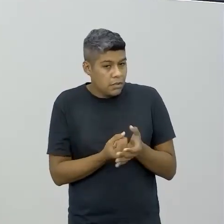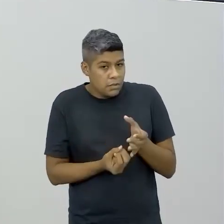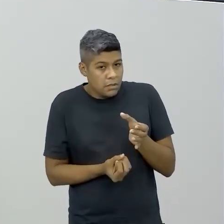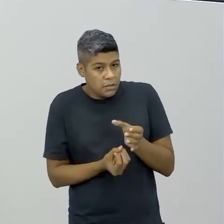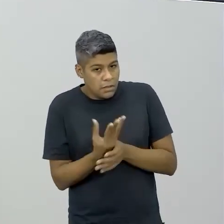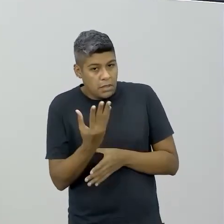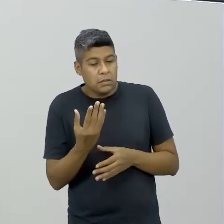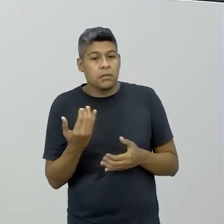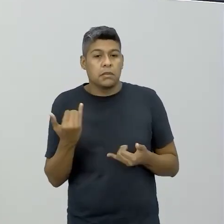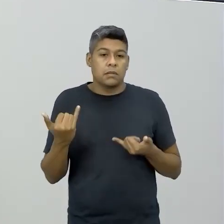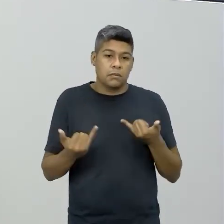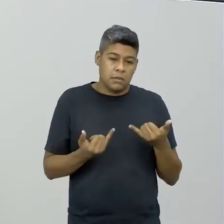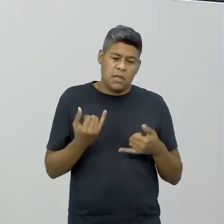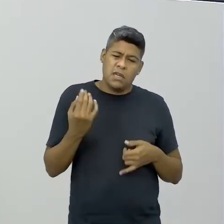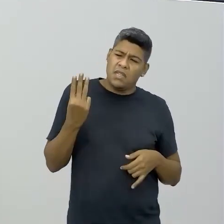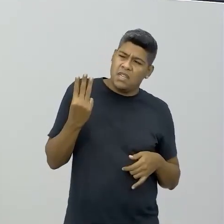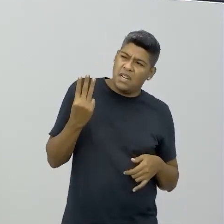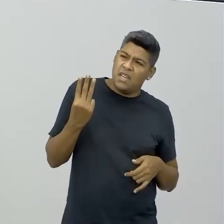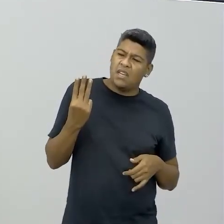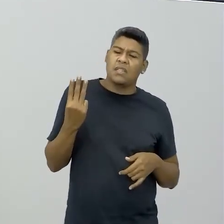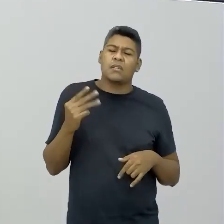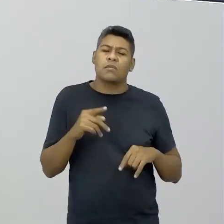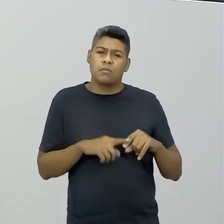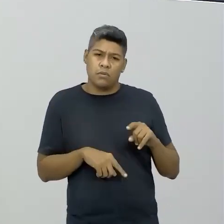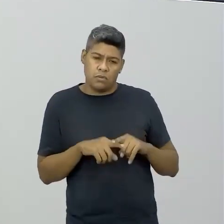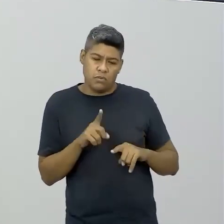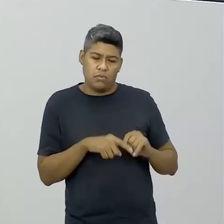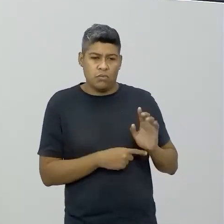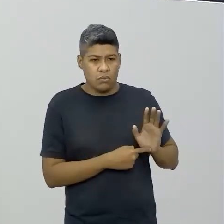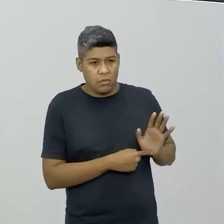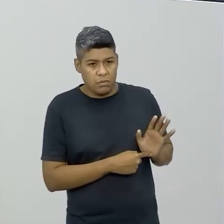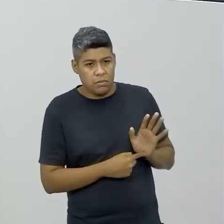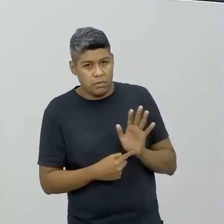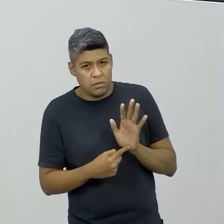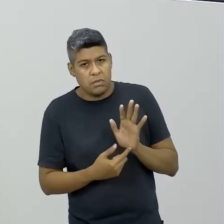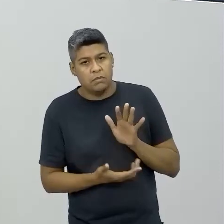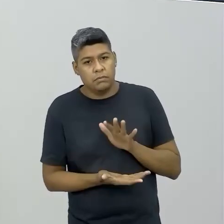vocês têm aí 3 produtos para apresentar.